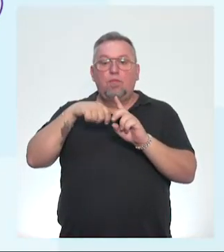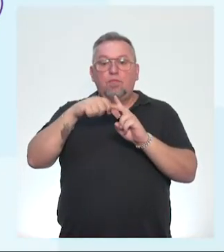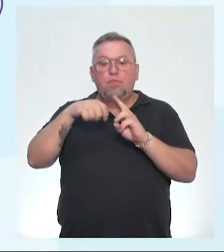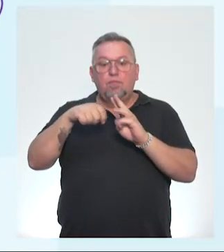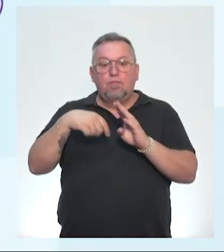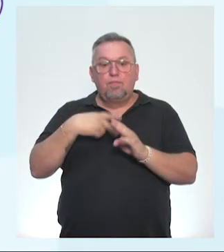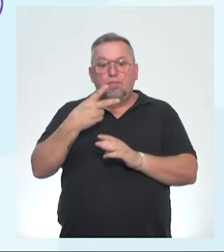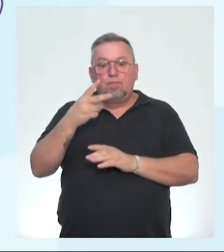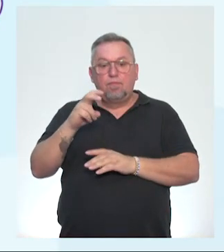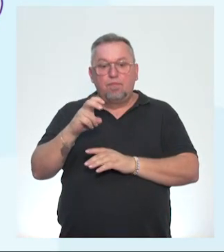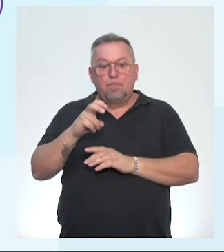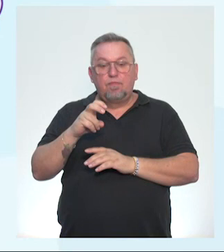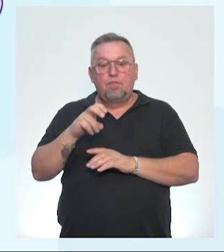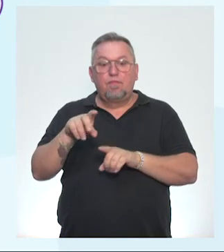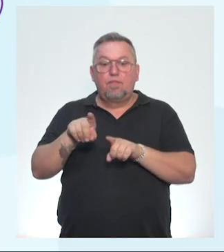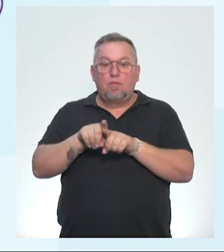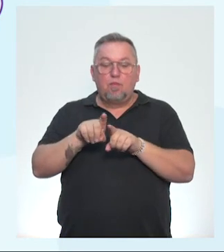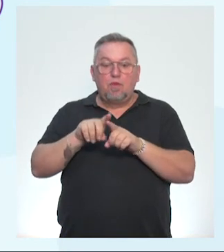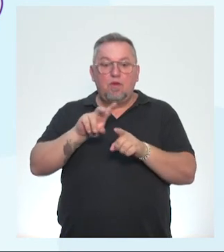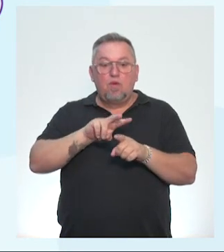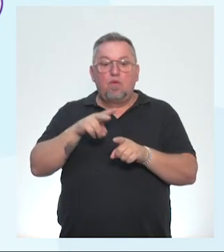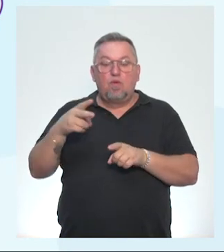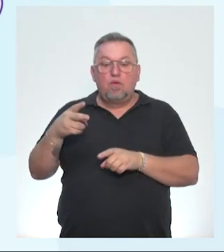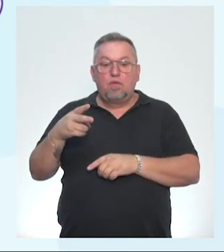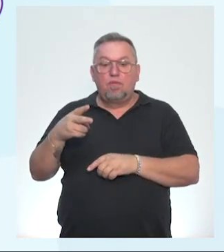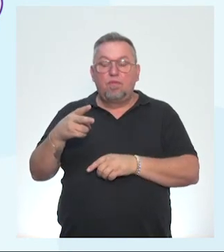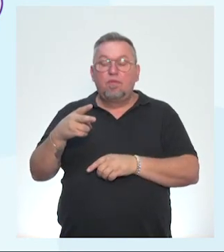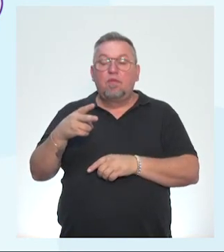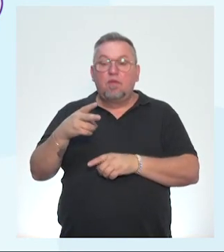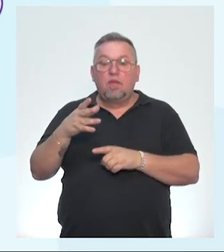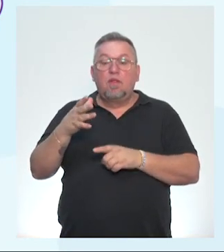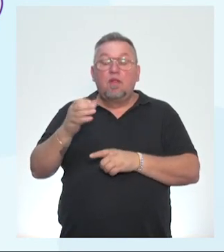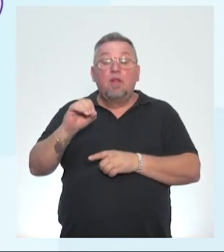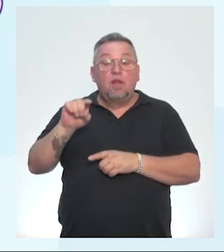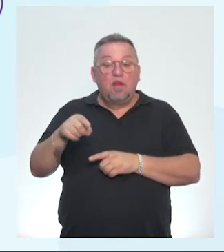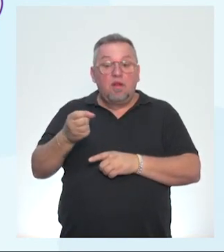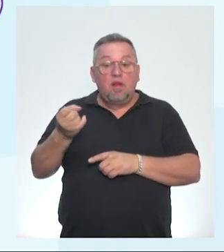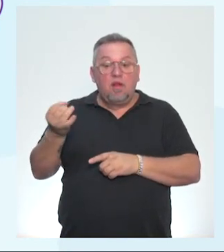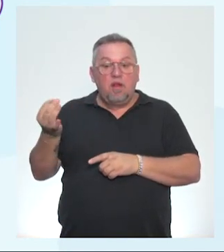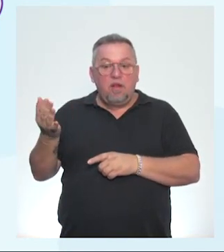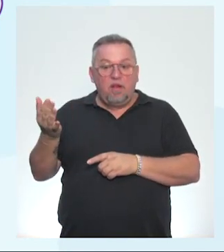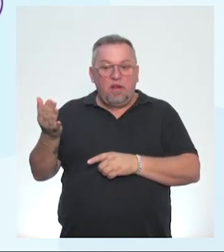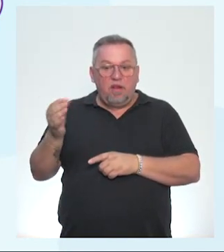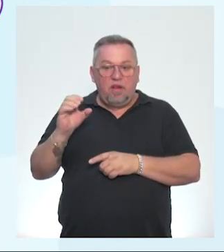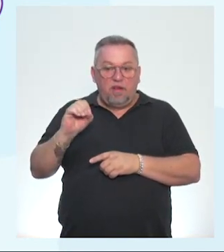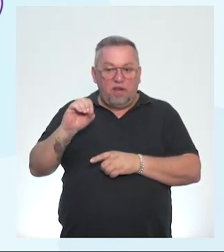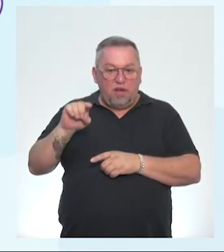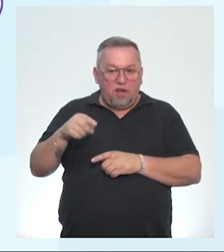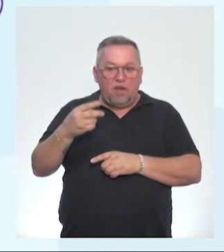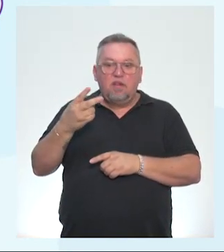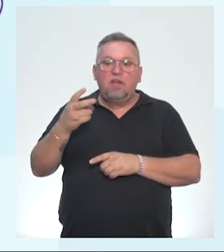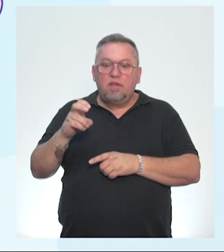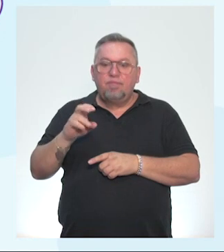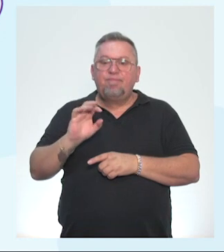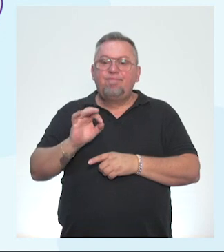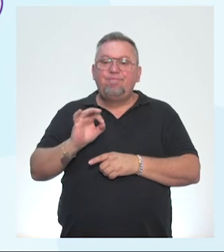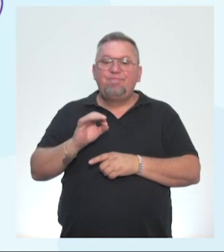os 25%, que aí nós convertemos na forma decimal, ou seja, 0,25.